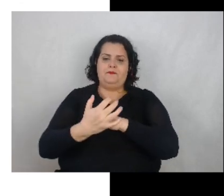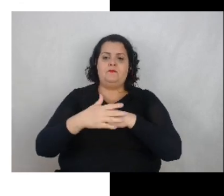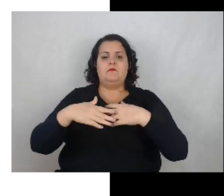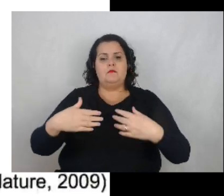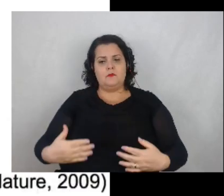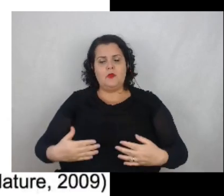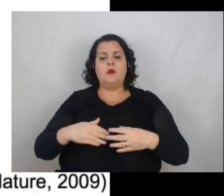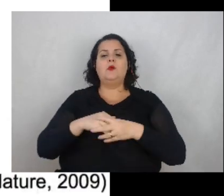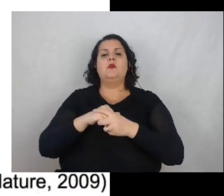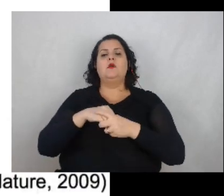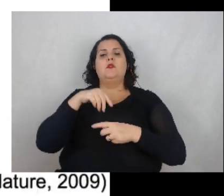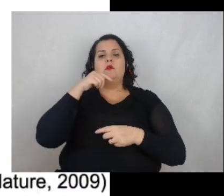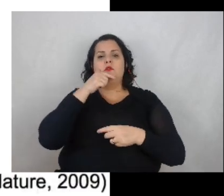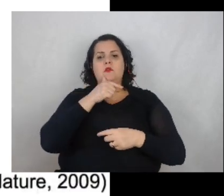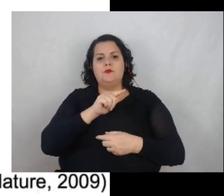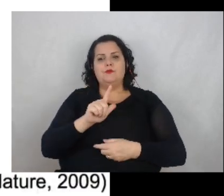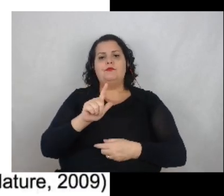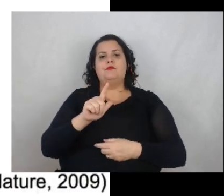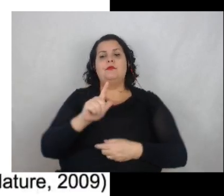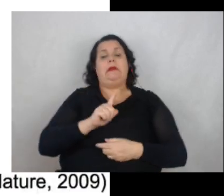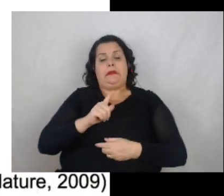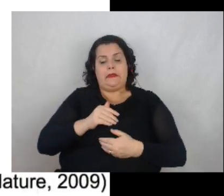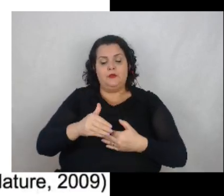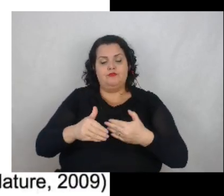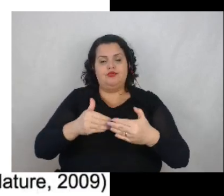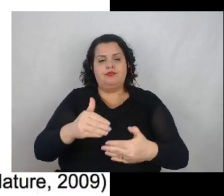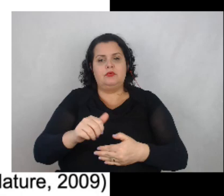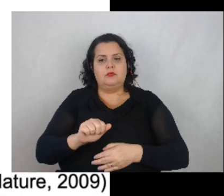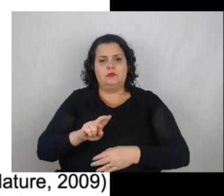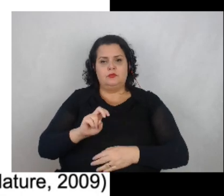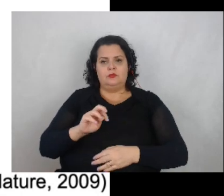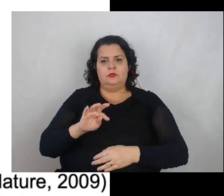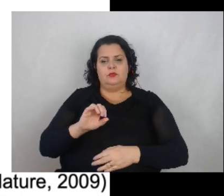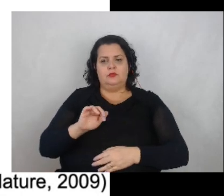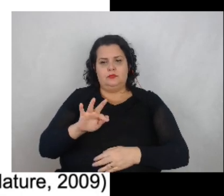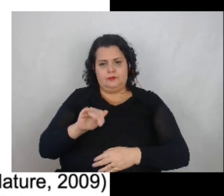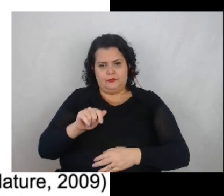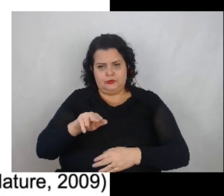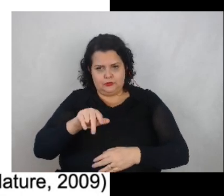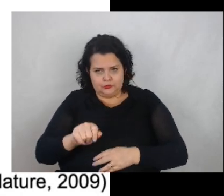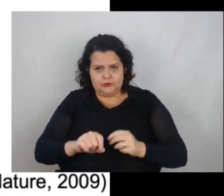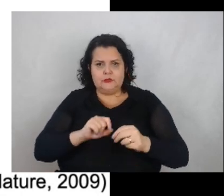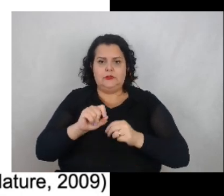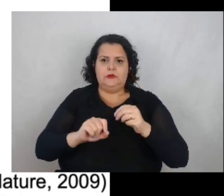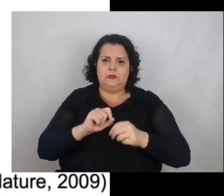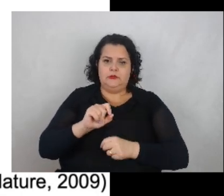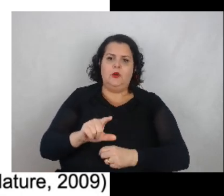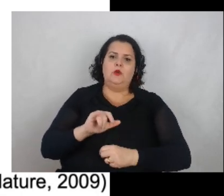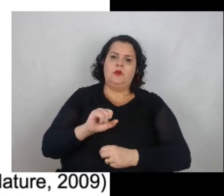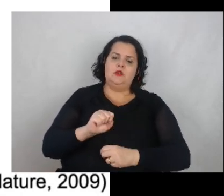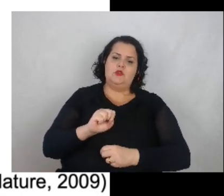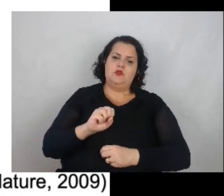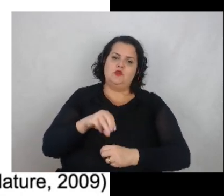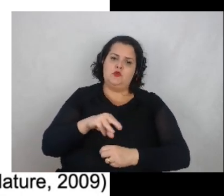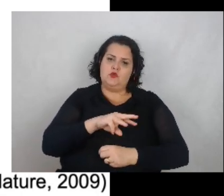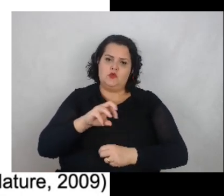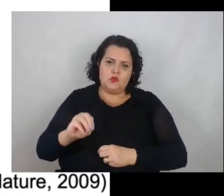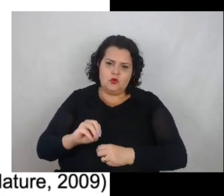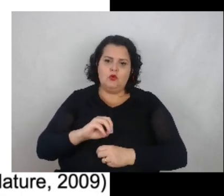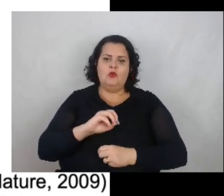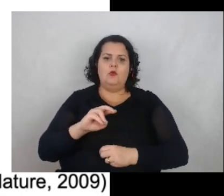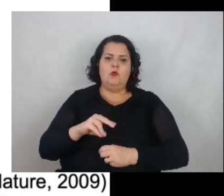induzindo a autofagia. Nesse processo, temos que o lisossomo ou o endossomo apresentam os chamados